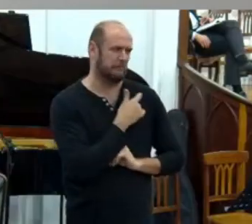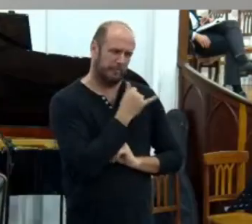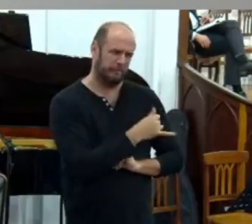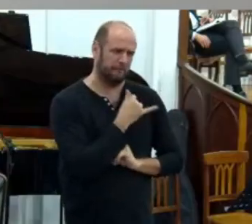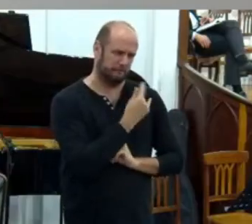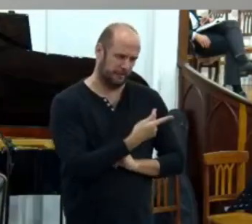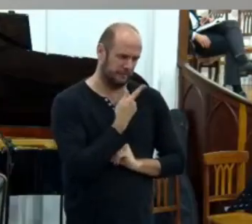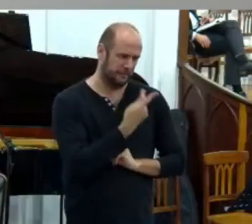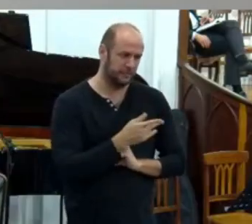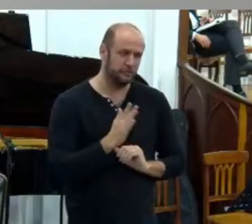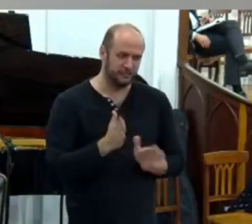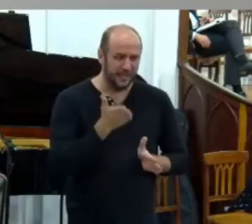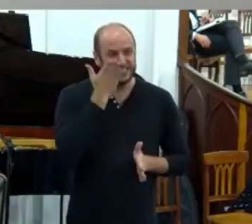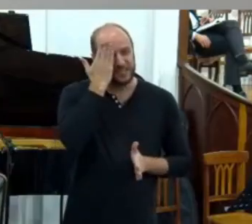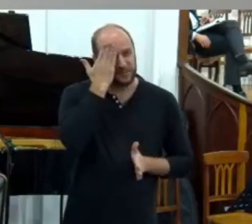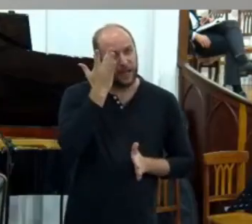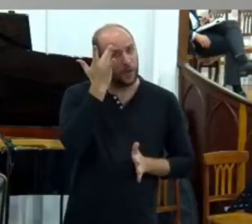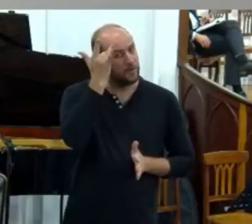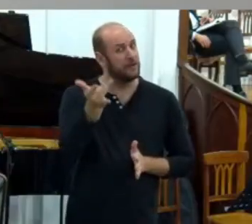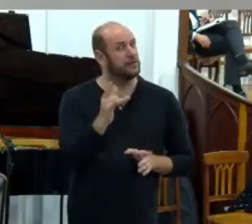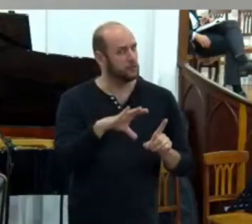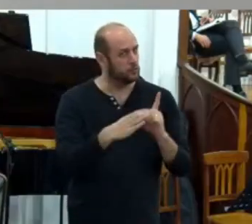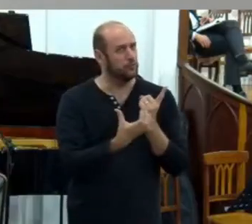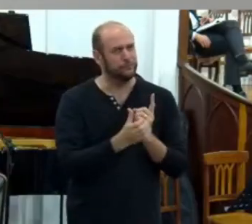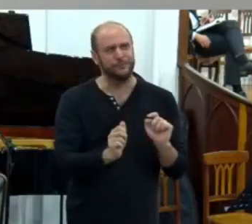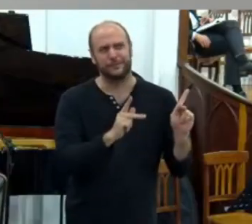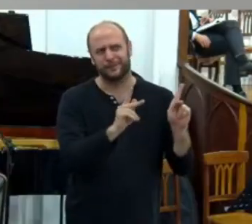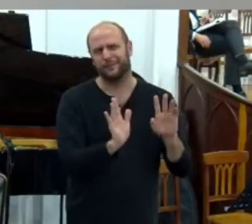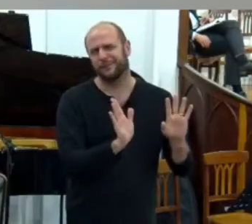Todo mundo sabe que amanhã vai ter culto.